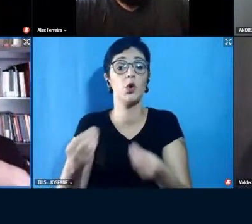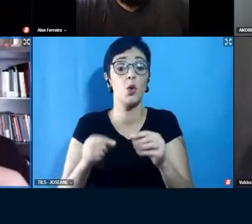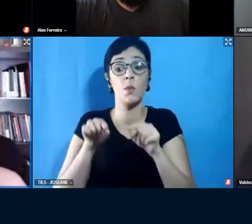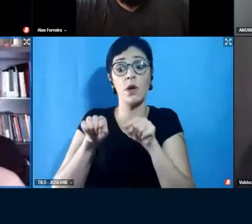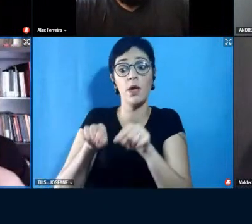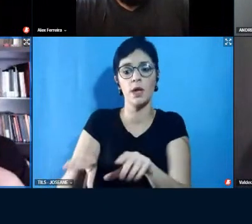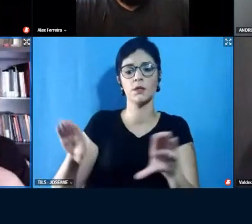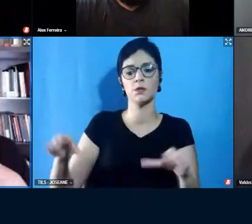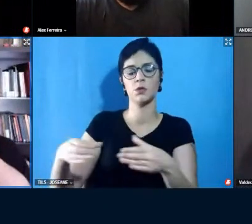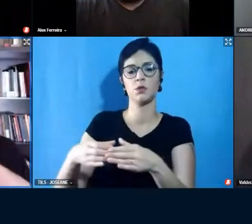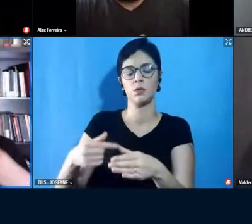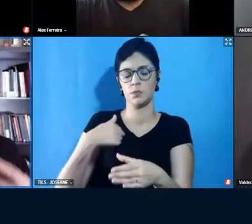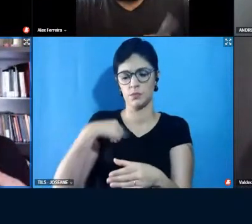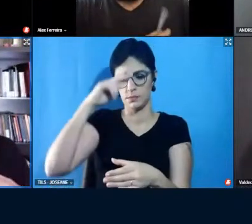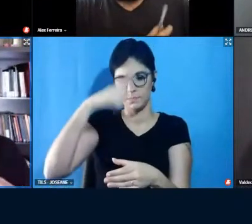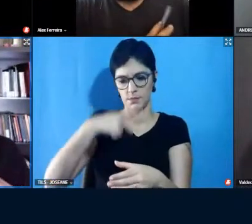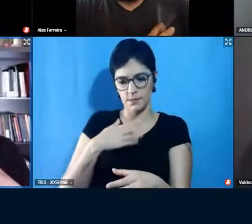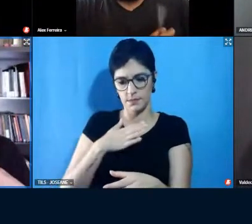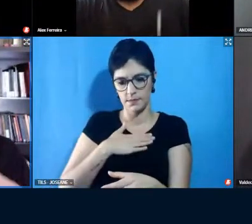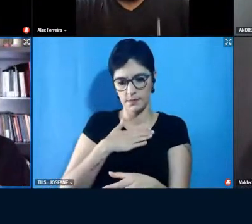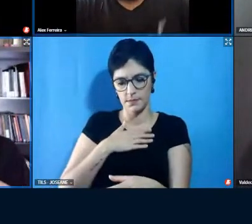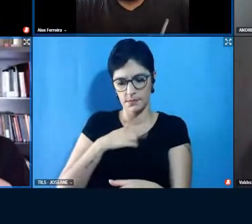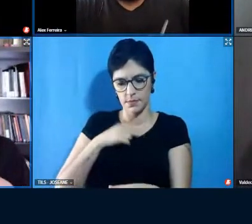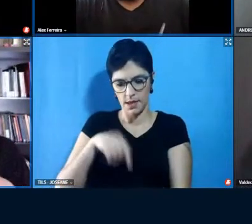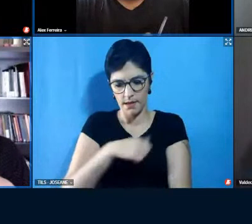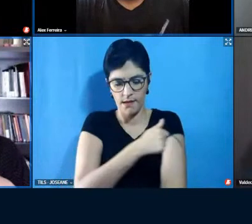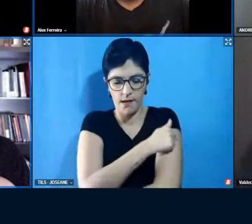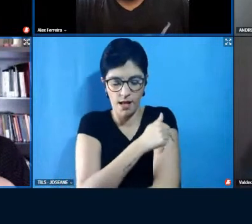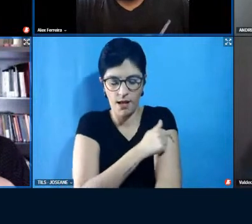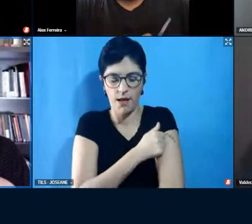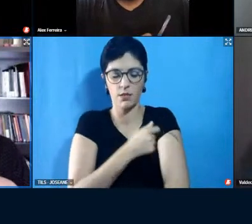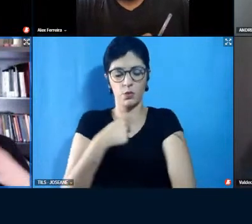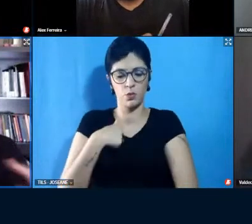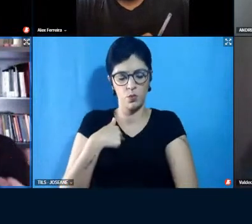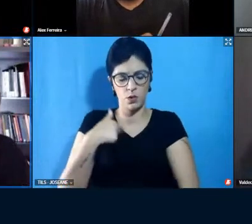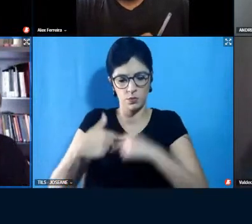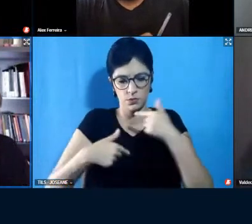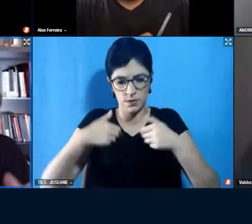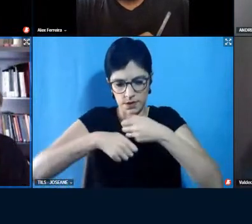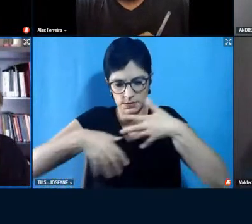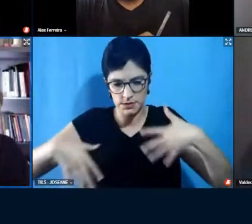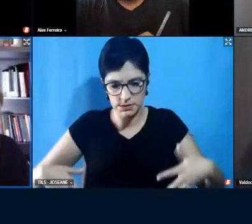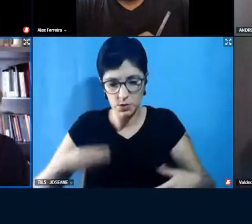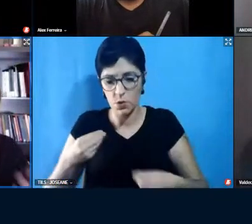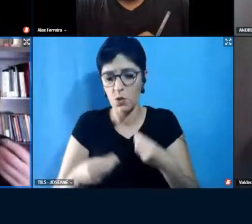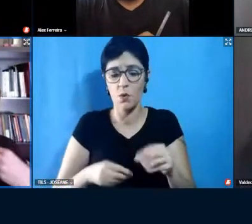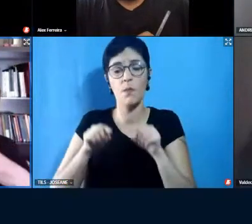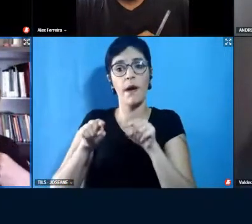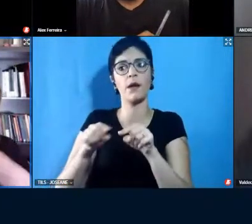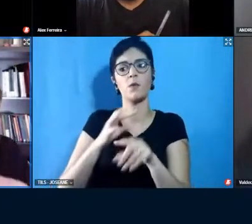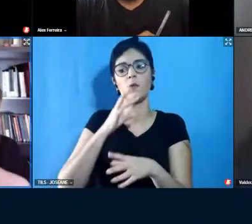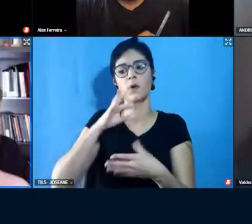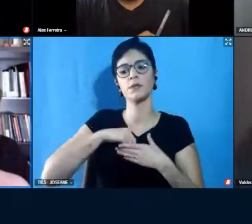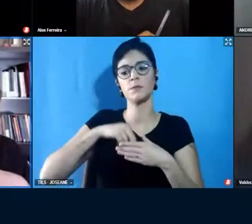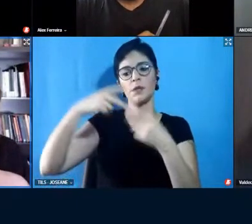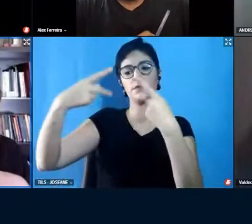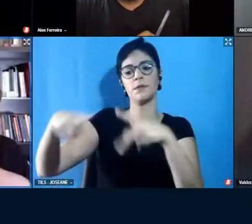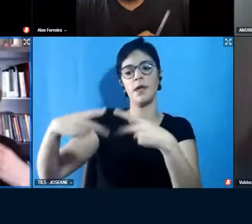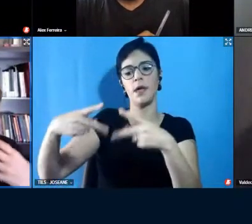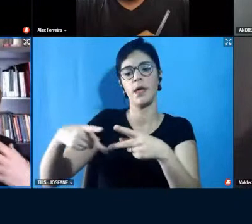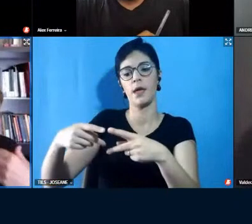grupo para ti, estudante e extensionista, o saber que ali está vem e